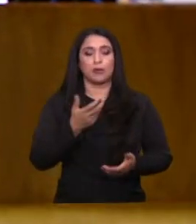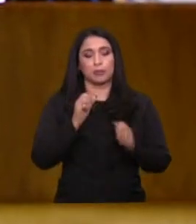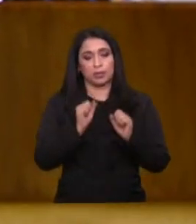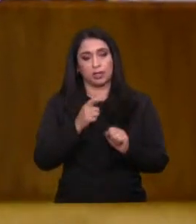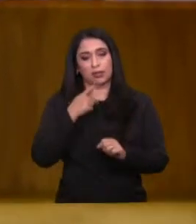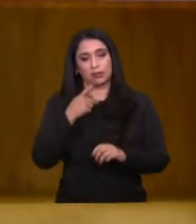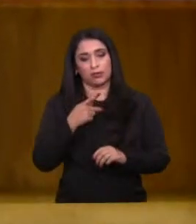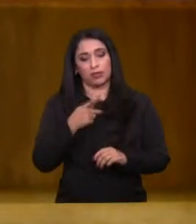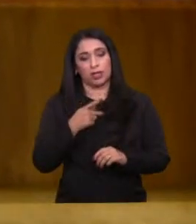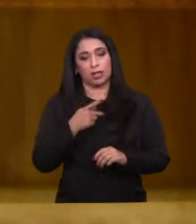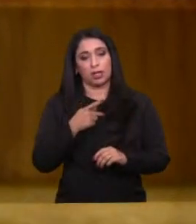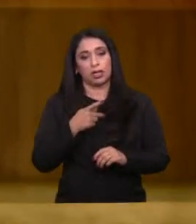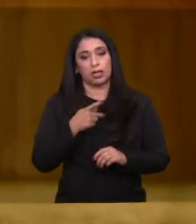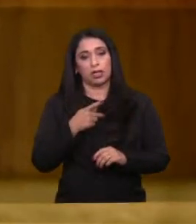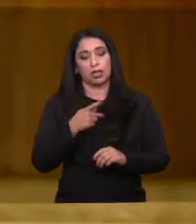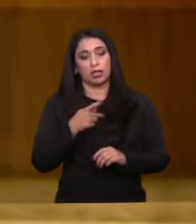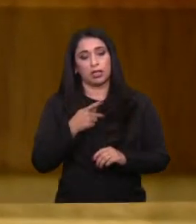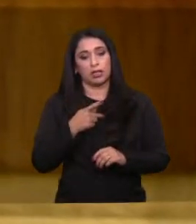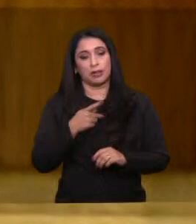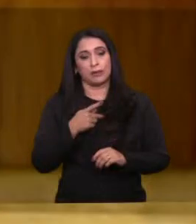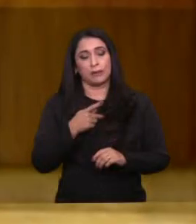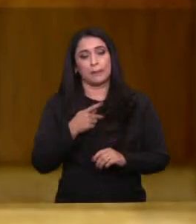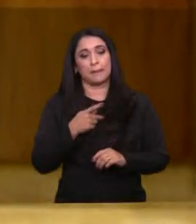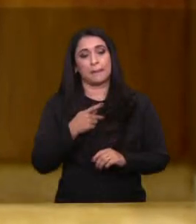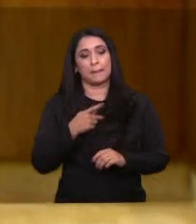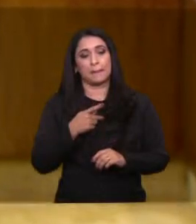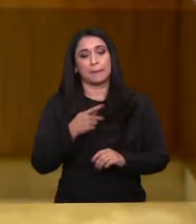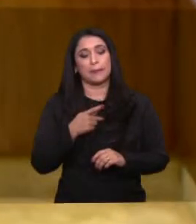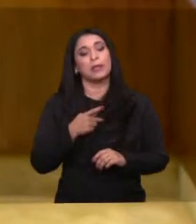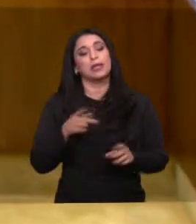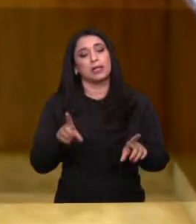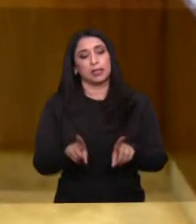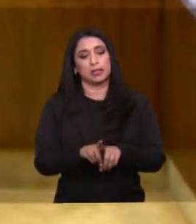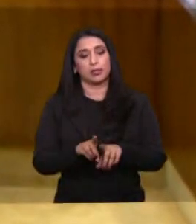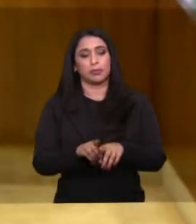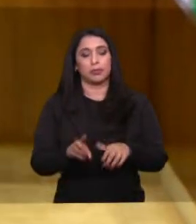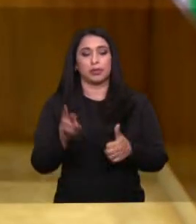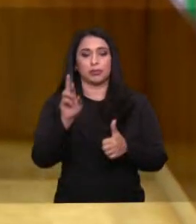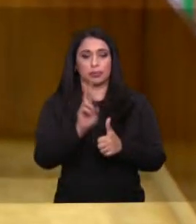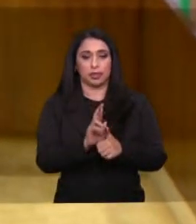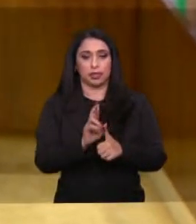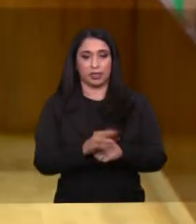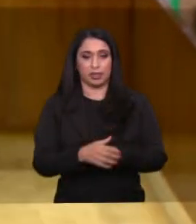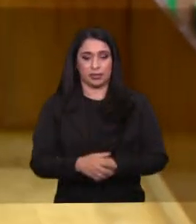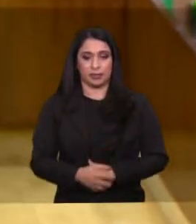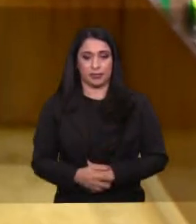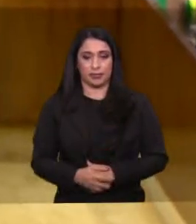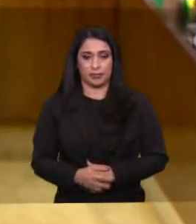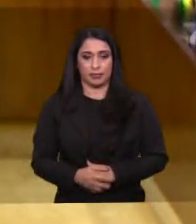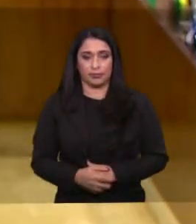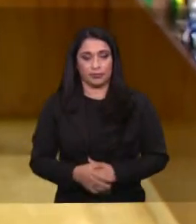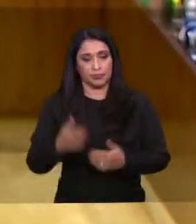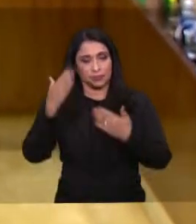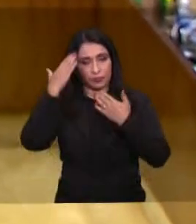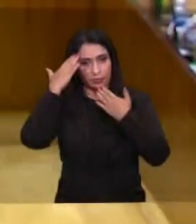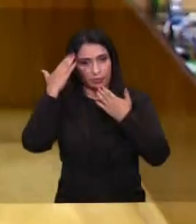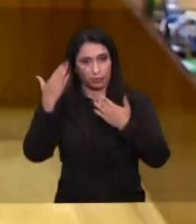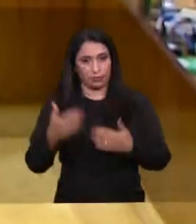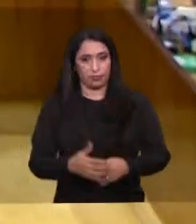orais, além, por óbvio, da sustentação do Procurador-Geral da República. Antônio Augusto Brandão de Aras. Obrigada.